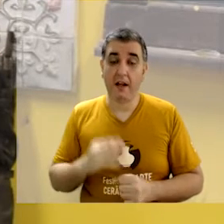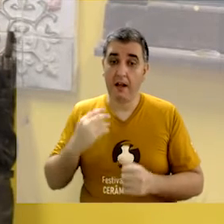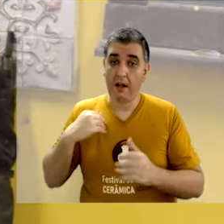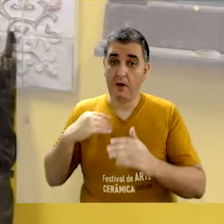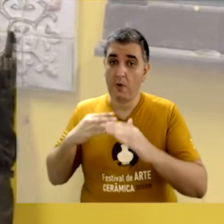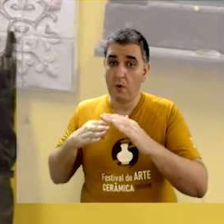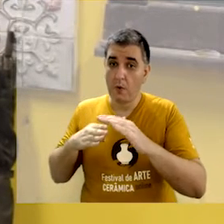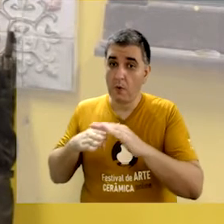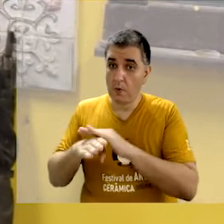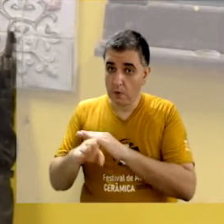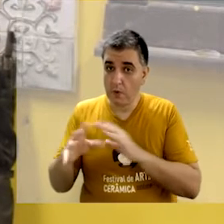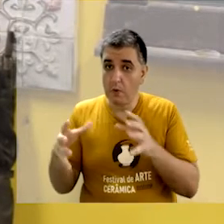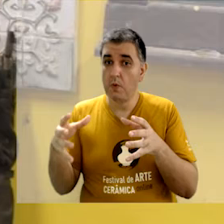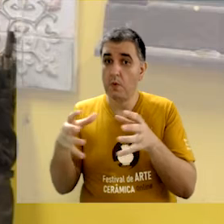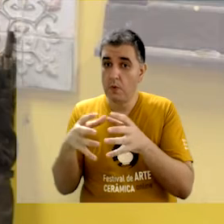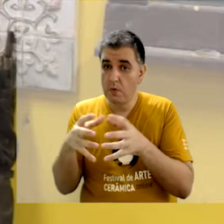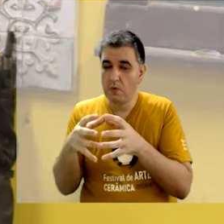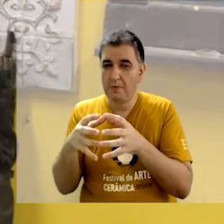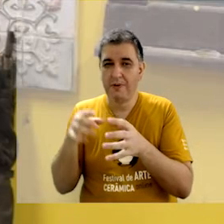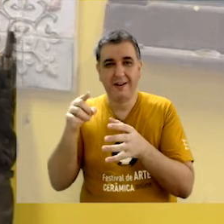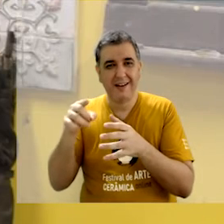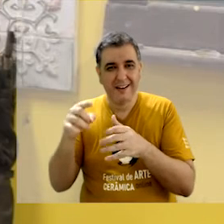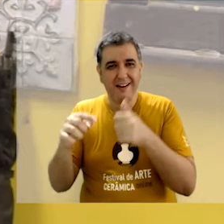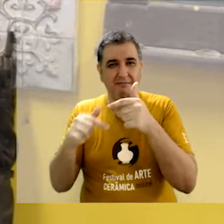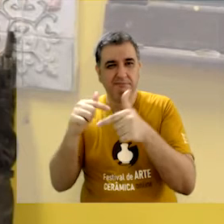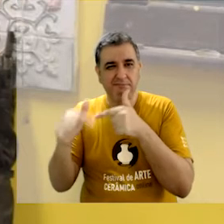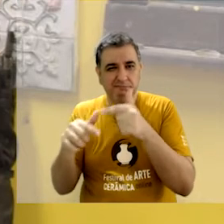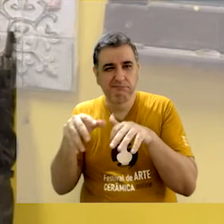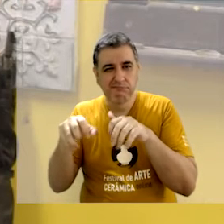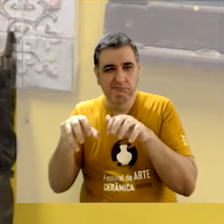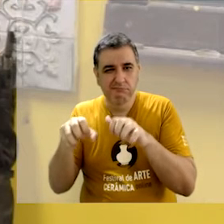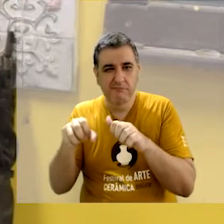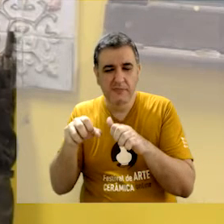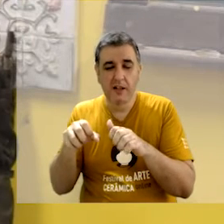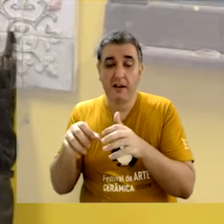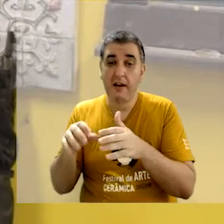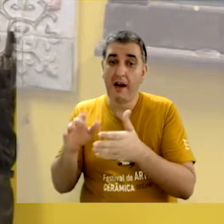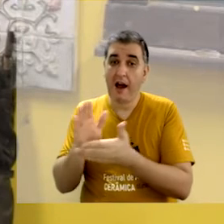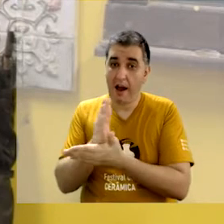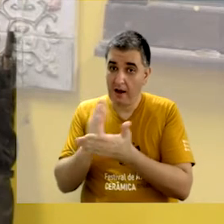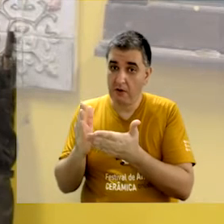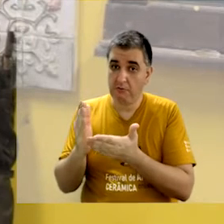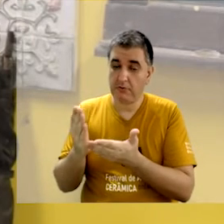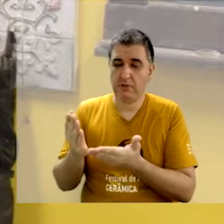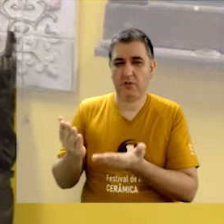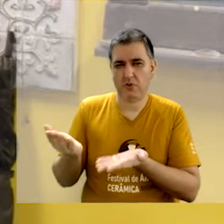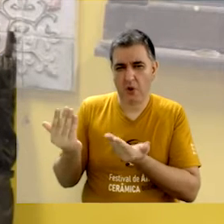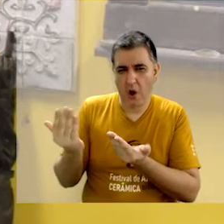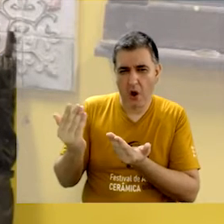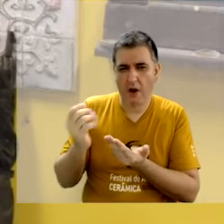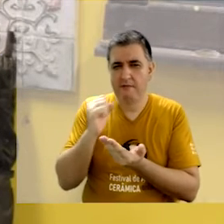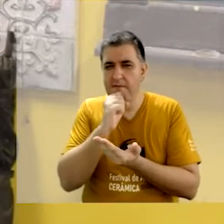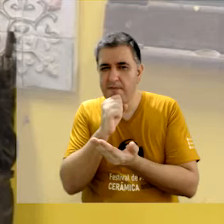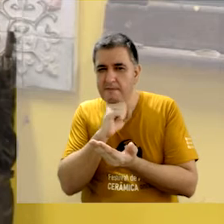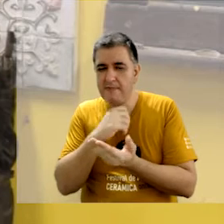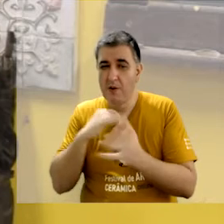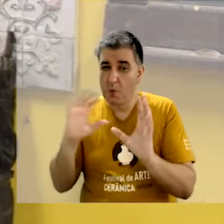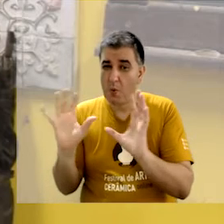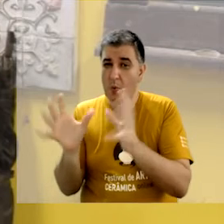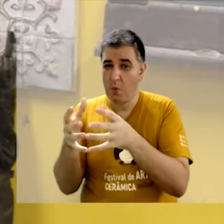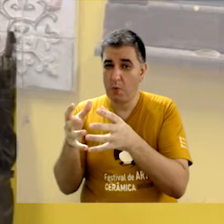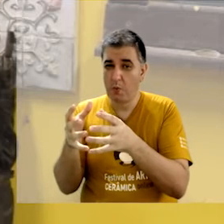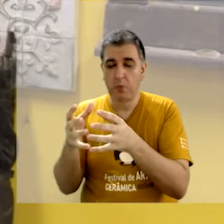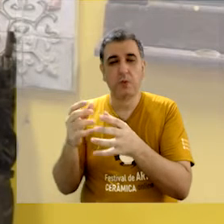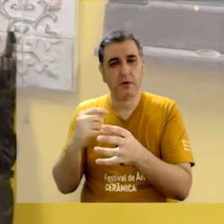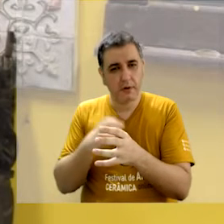mais velhos que eu, mais jovens, mas fui ali na lida, né, de diversas linguagens e aprendendo